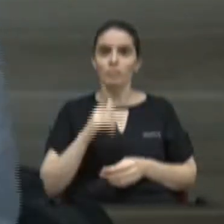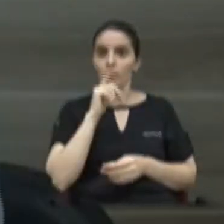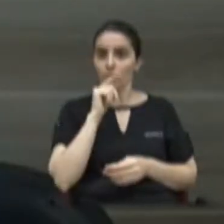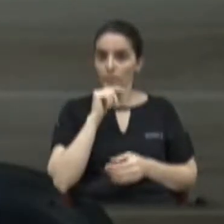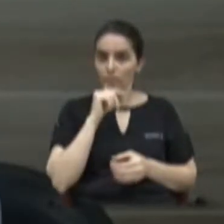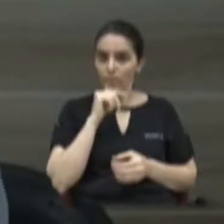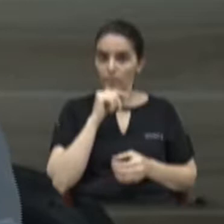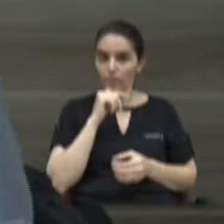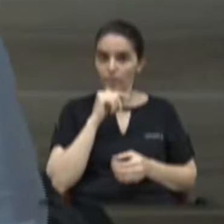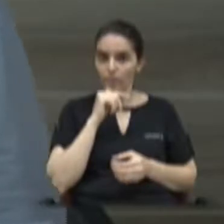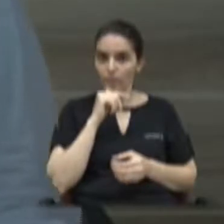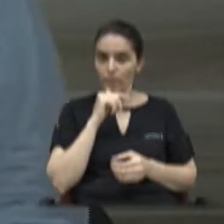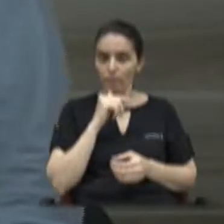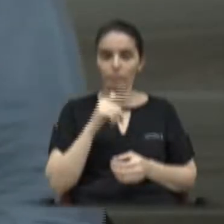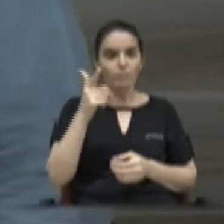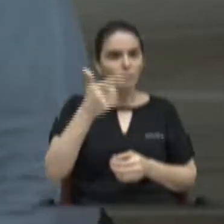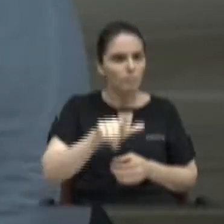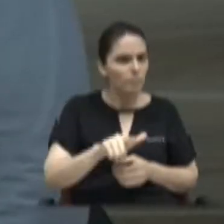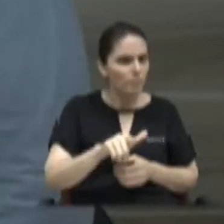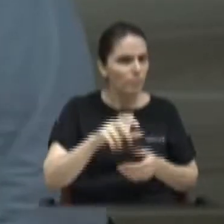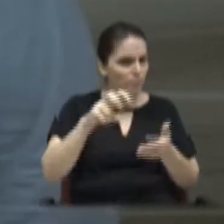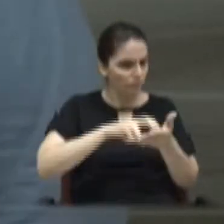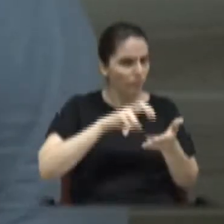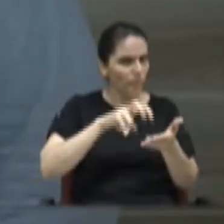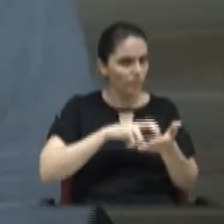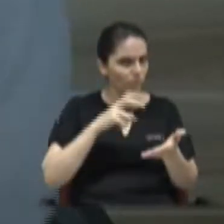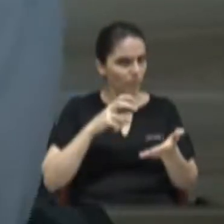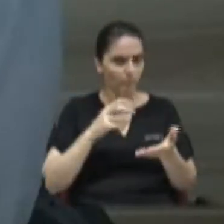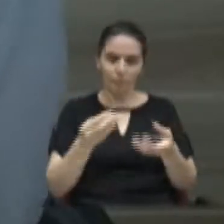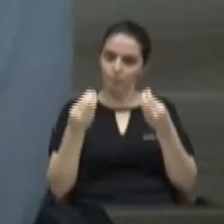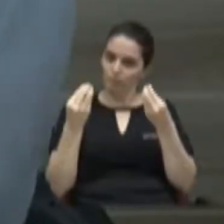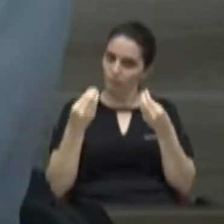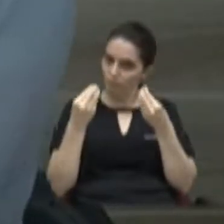céu. Então, infelizmente,